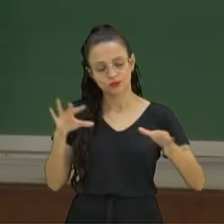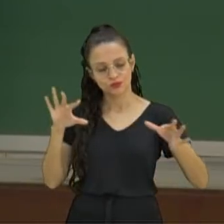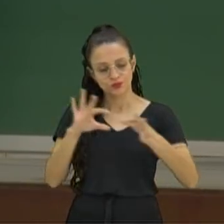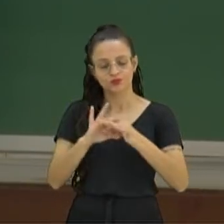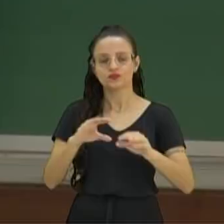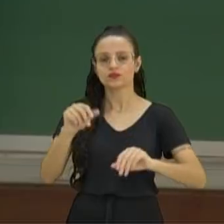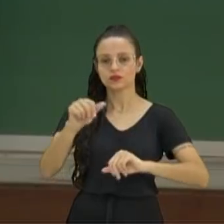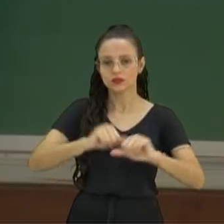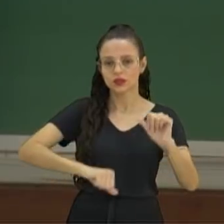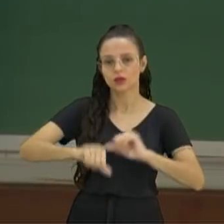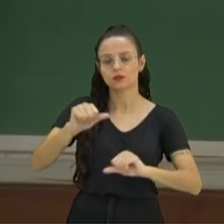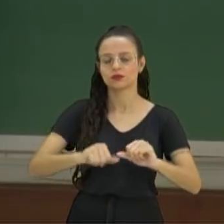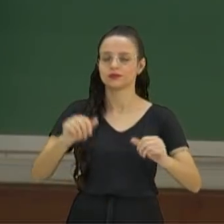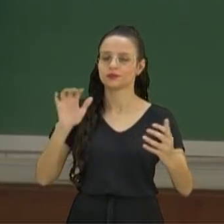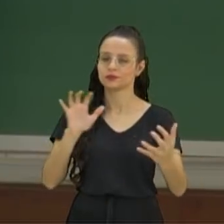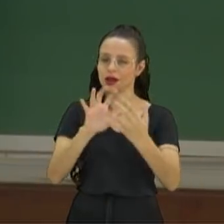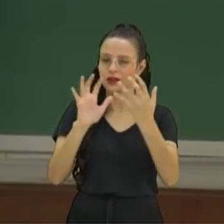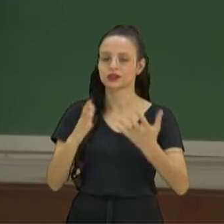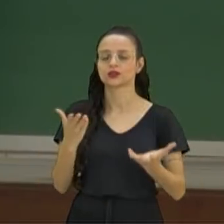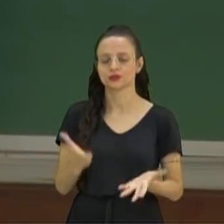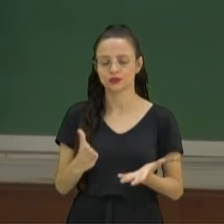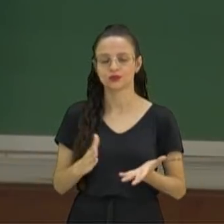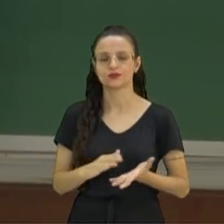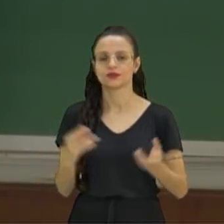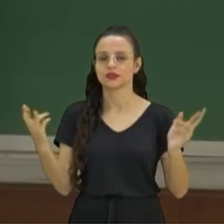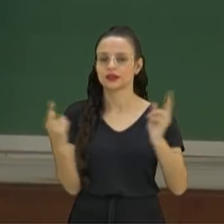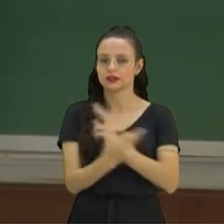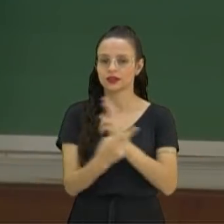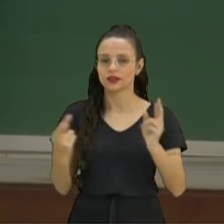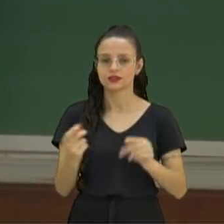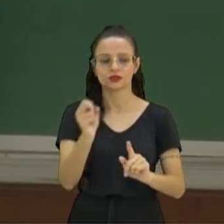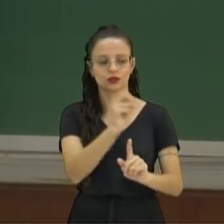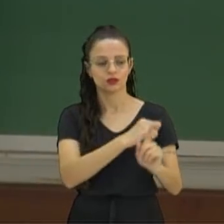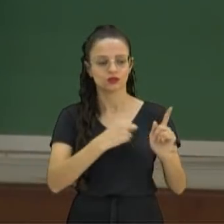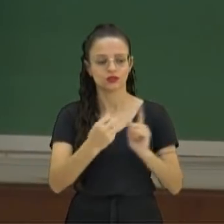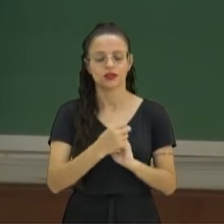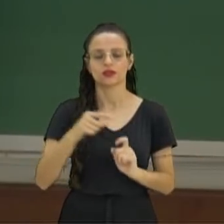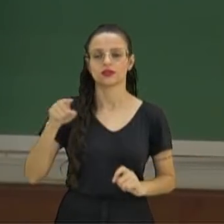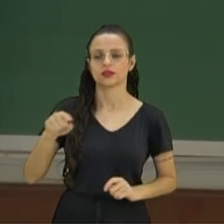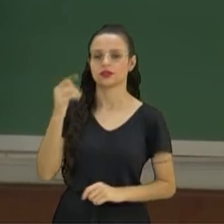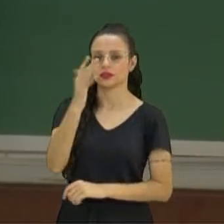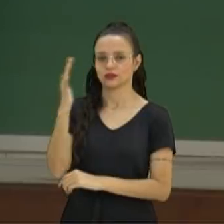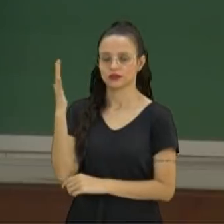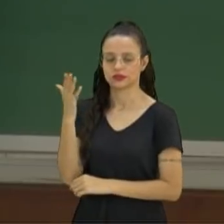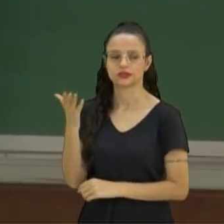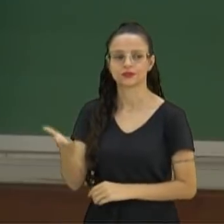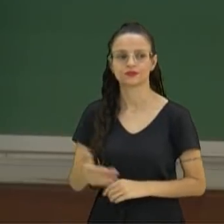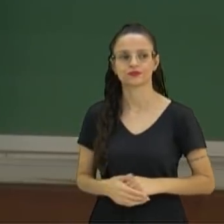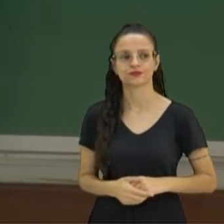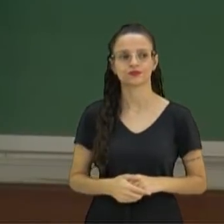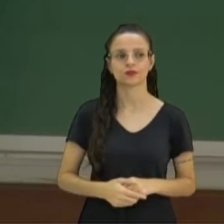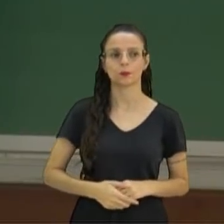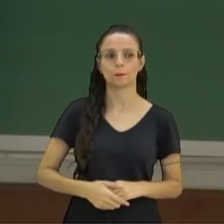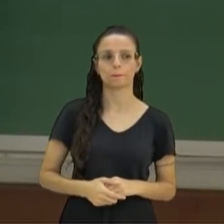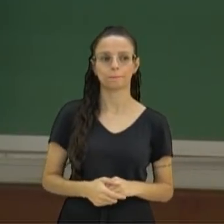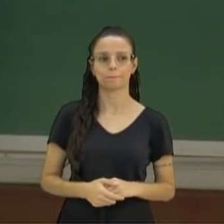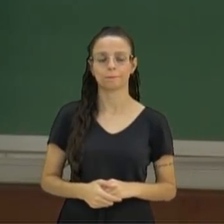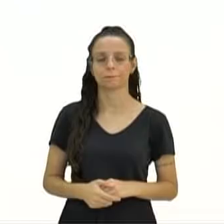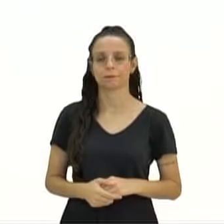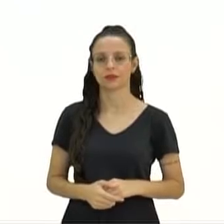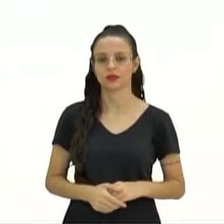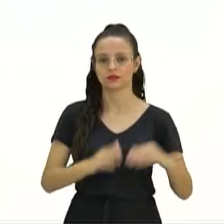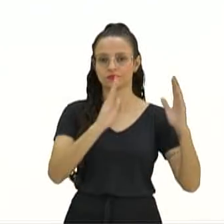das mudanças, dos impactos, né, dessa relação da sociedade com a natureza. Eu tenho aqui uma imagem dividida